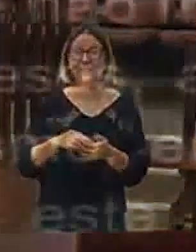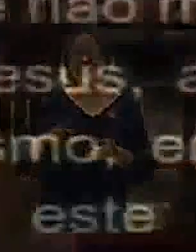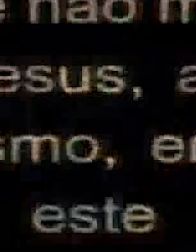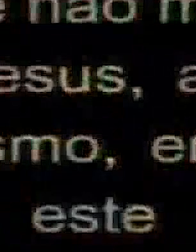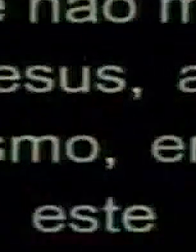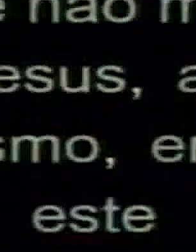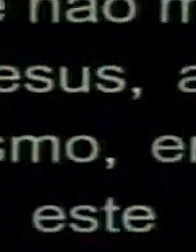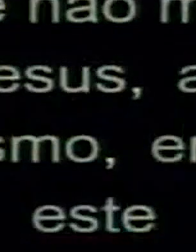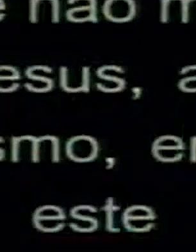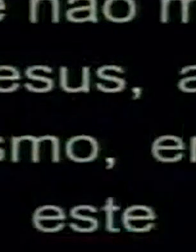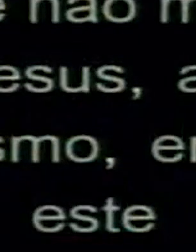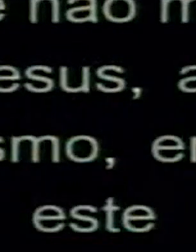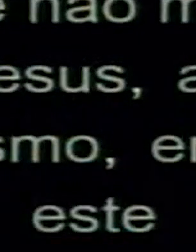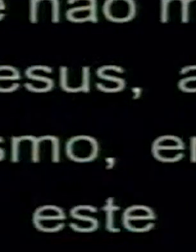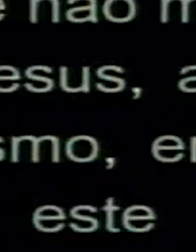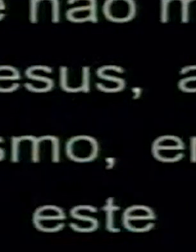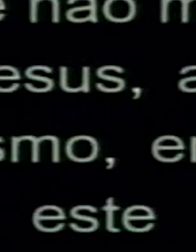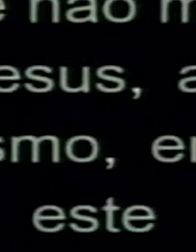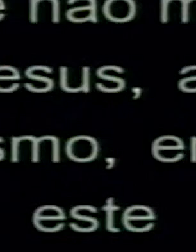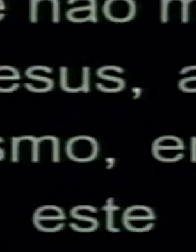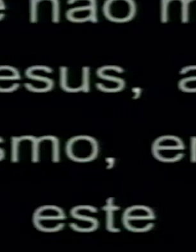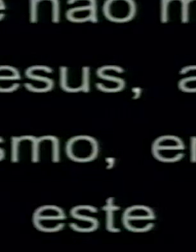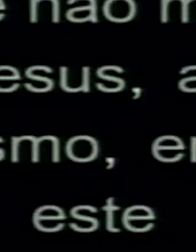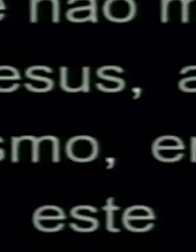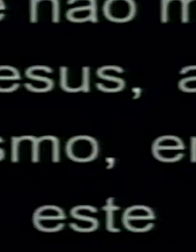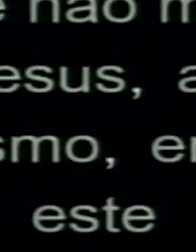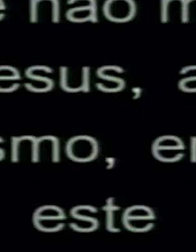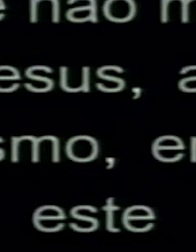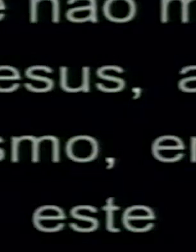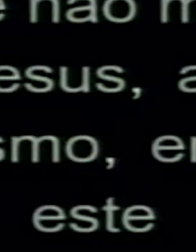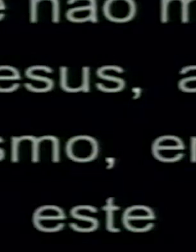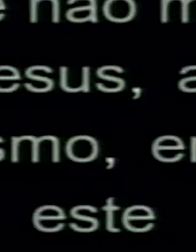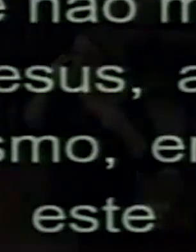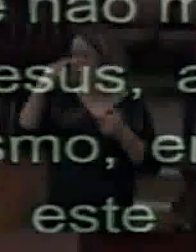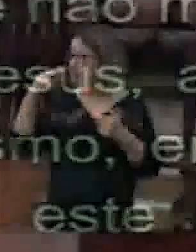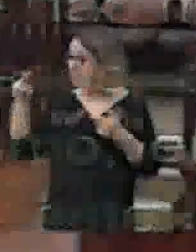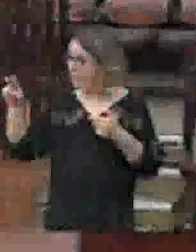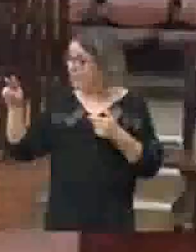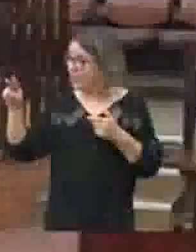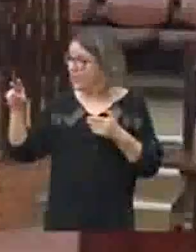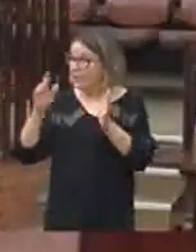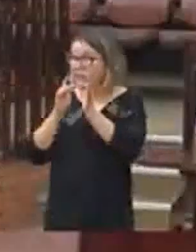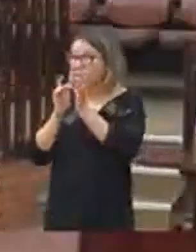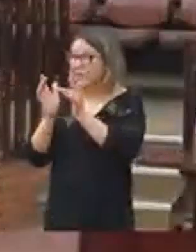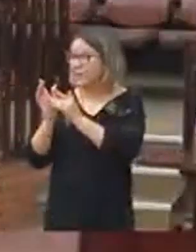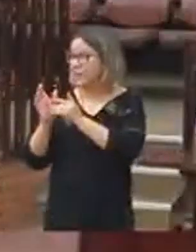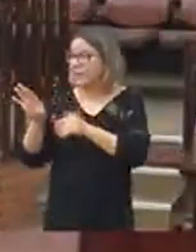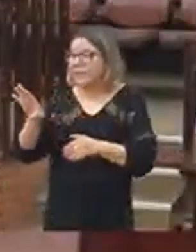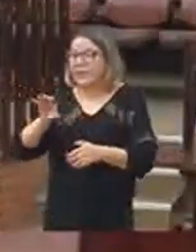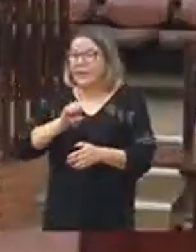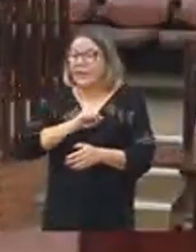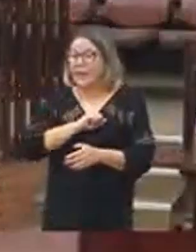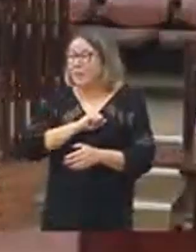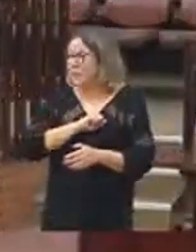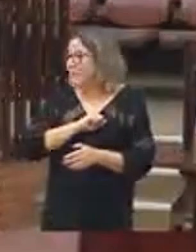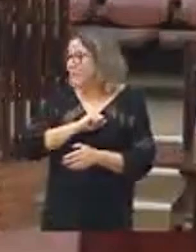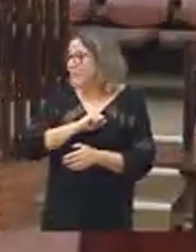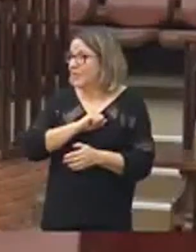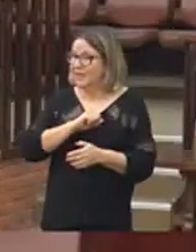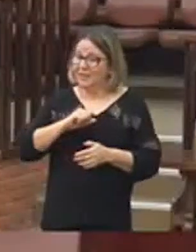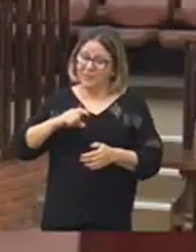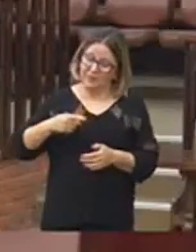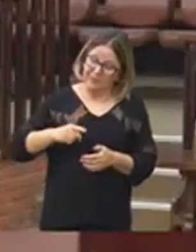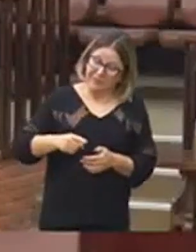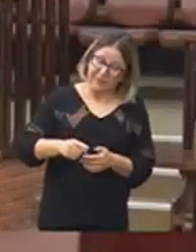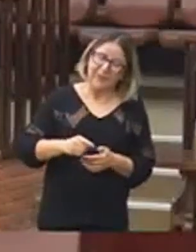Então disseram os judeus: vede quanto amava. Quando ele chorou, o verso 35 que diz Jesus